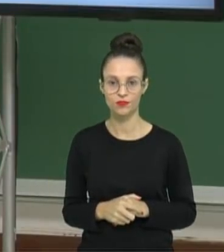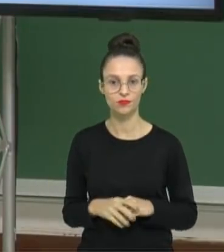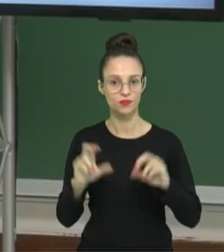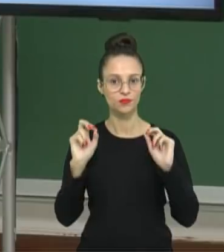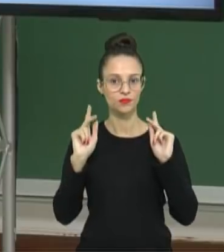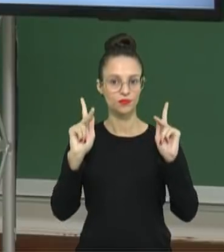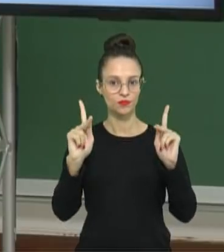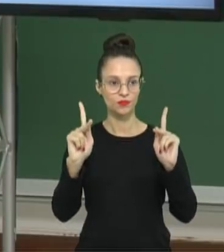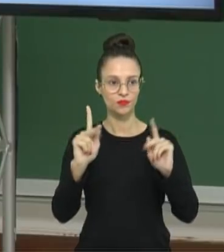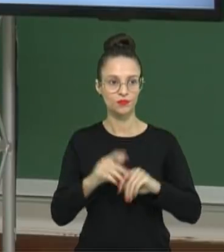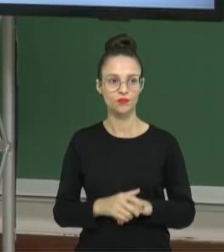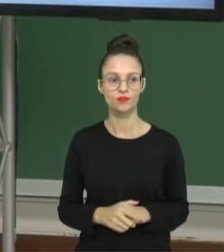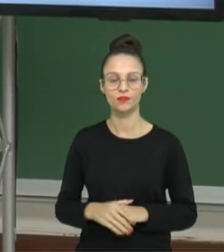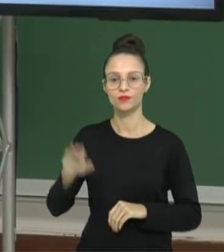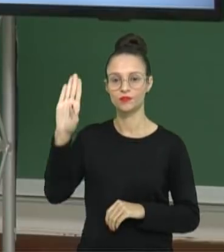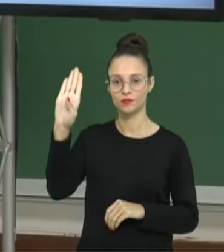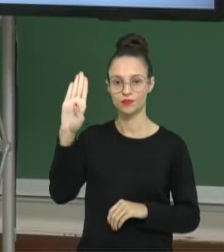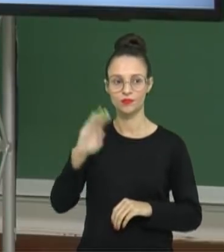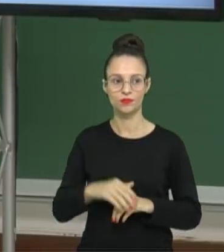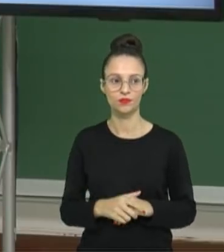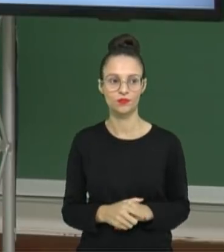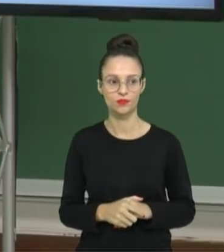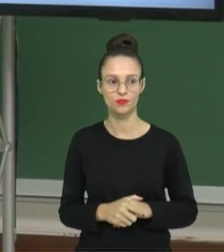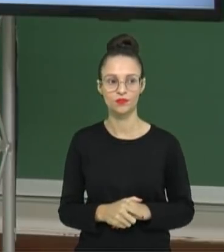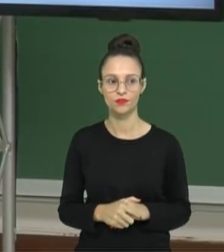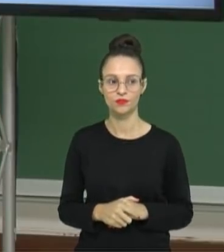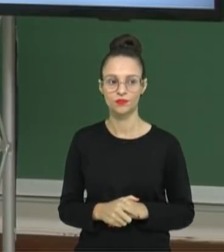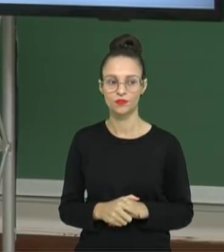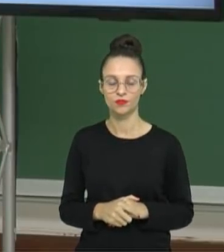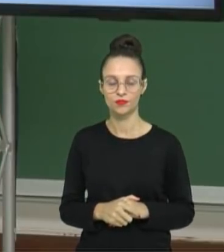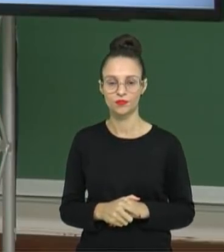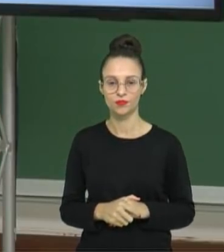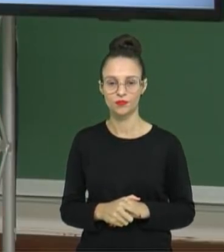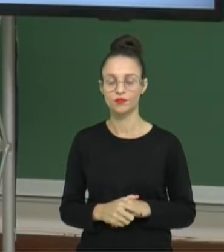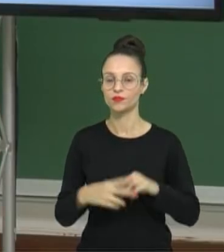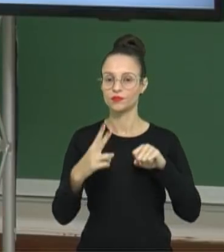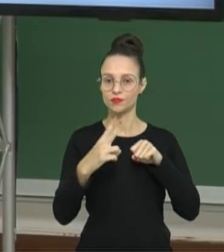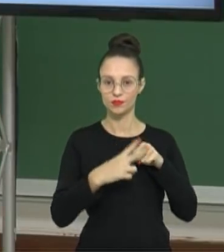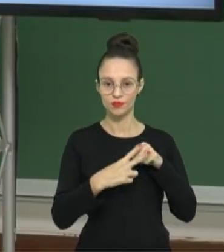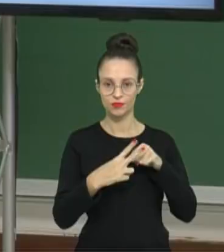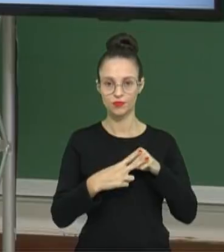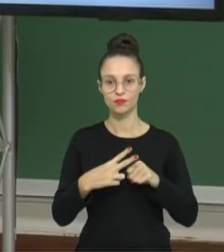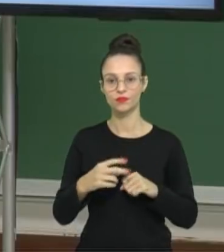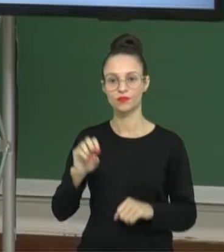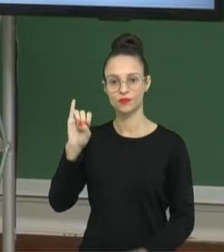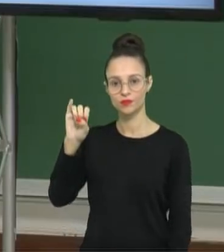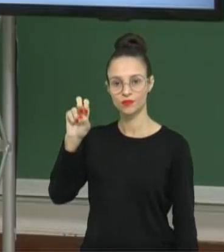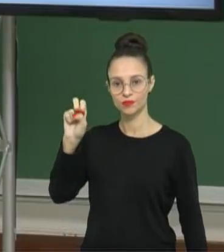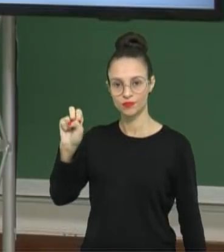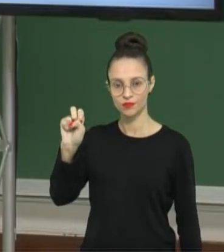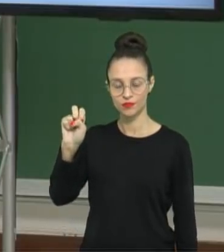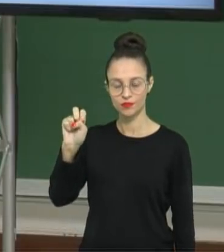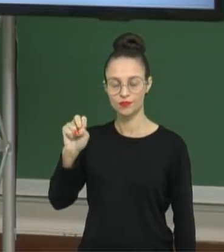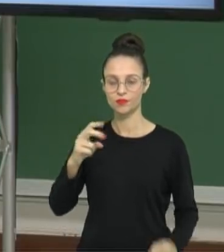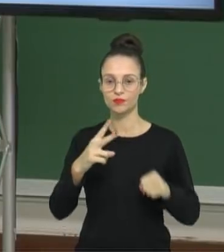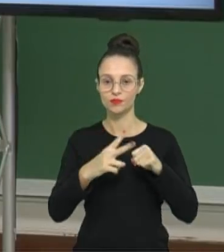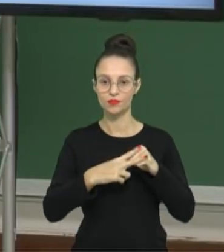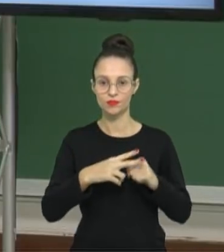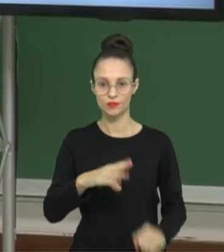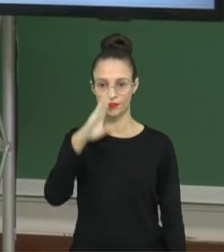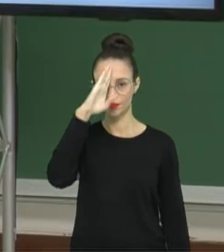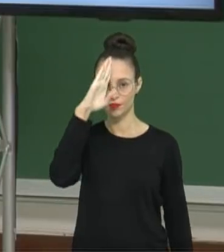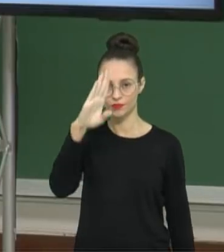ok? Letra B. He, verbo is, o verbo